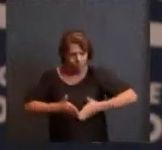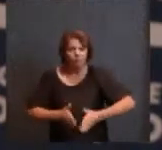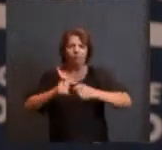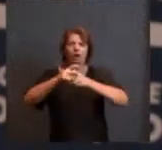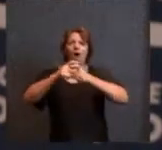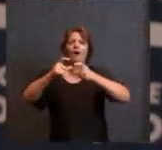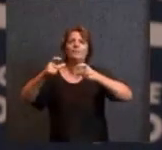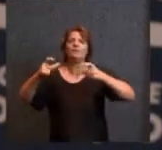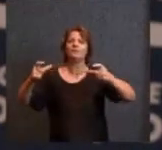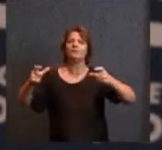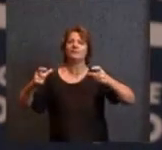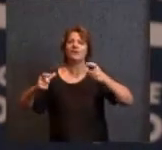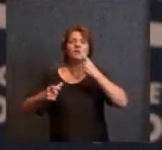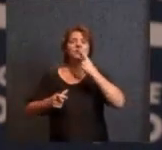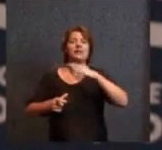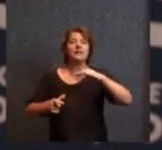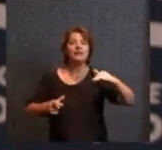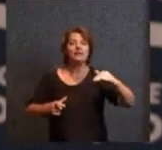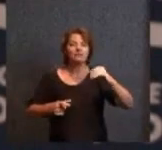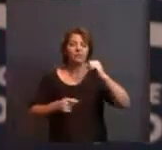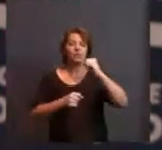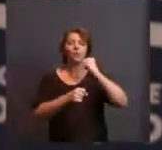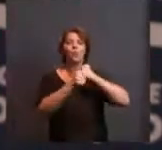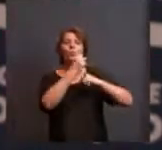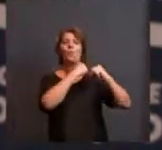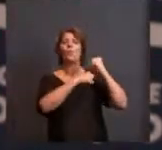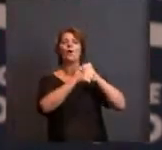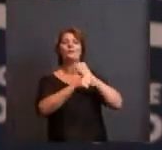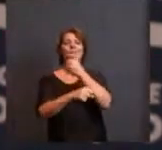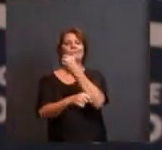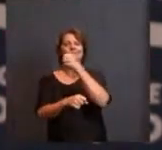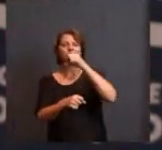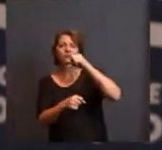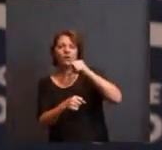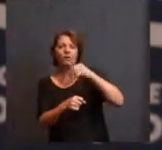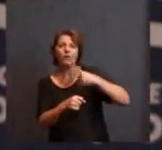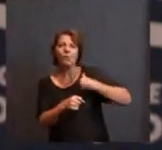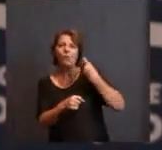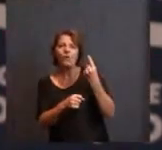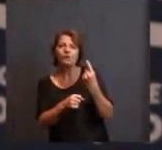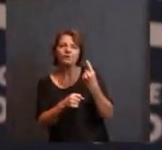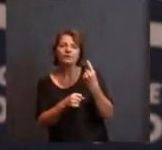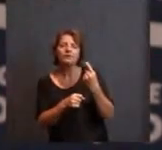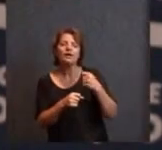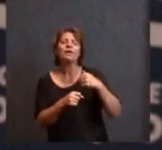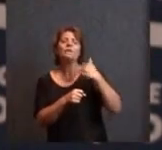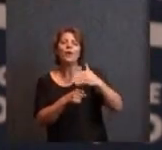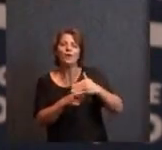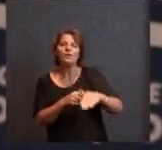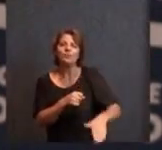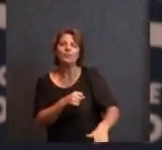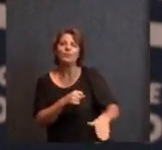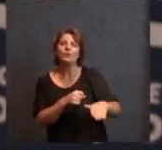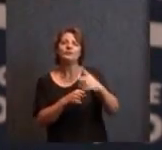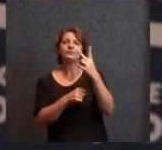Aliás, crianças que nasceram em 2018, com 2019, com um aninho, com 2 anos em 2020, não foram